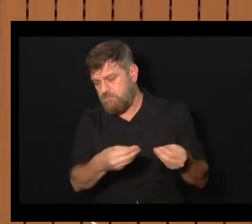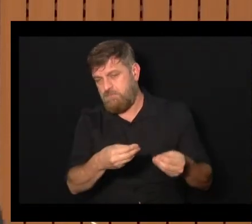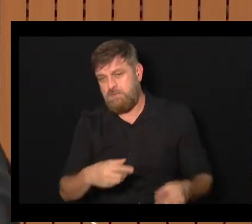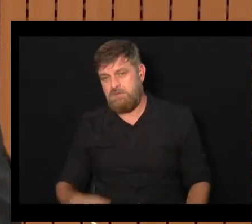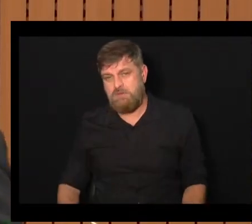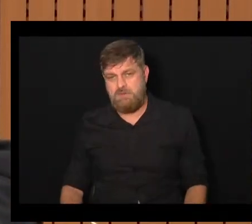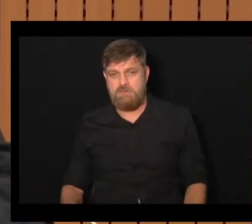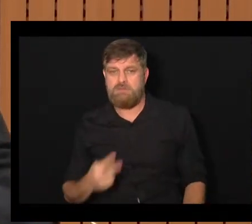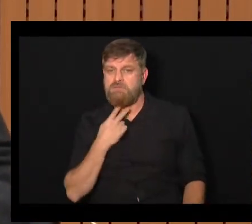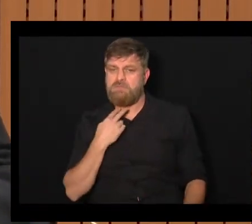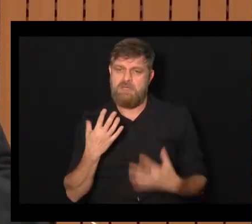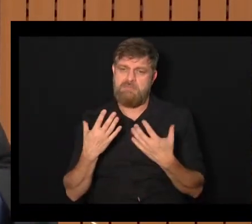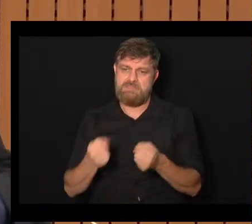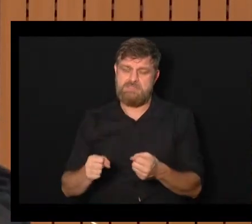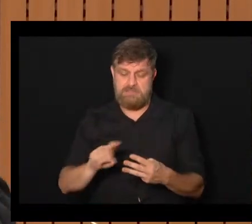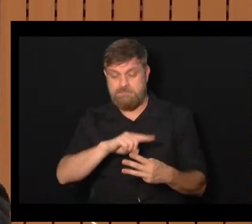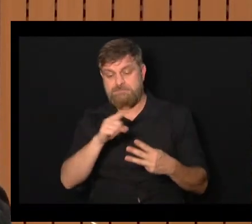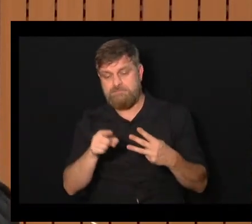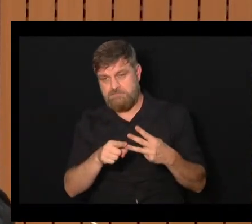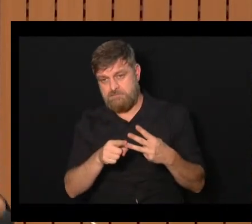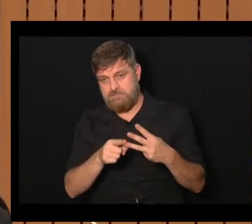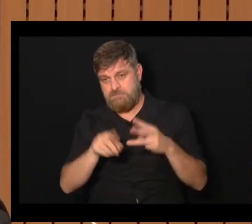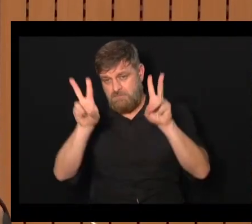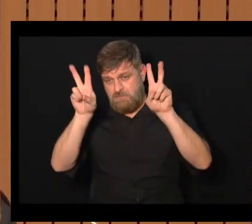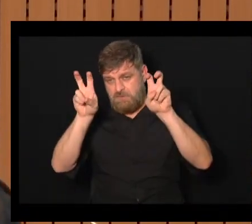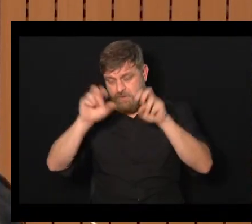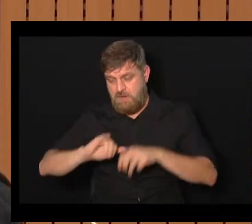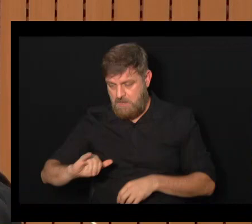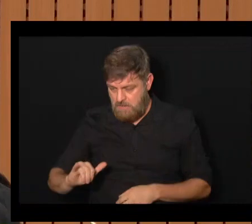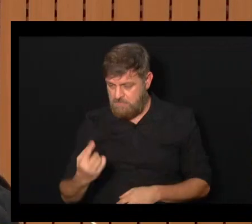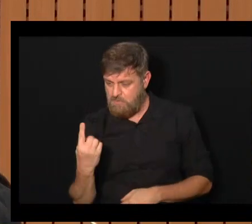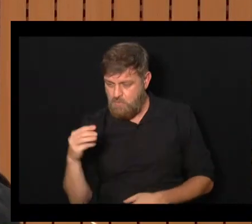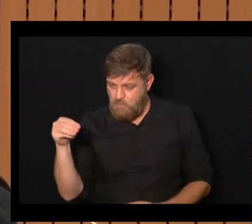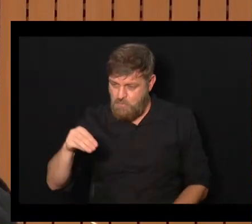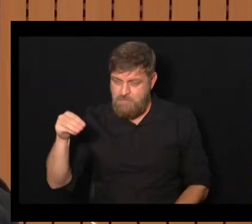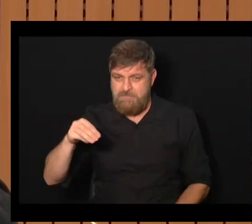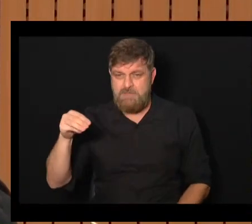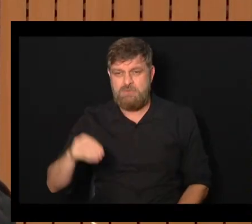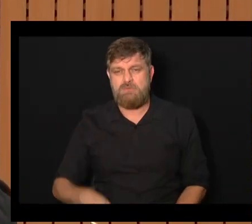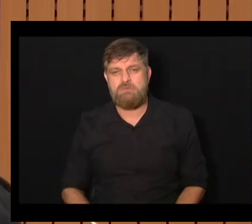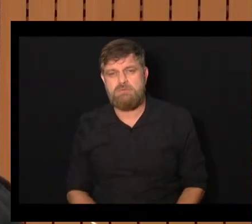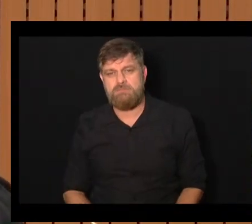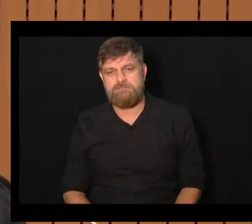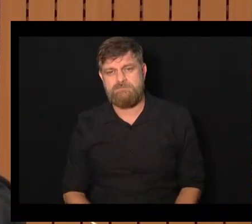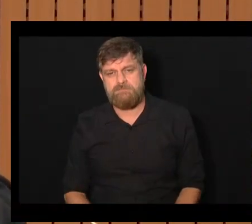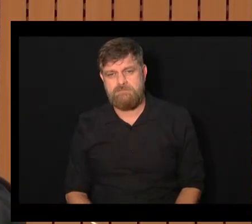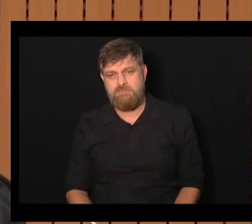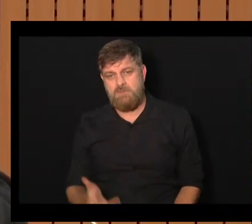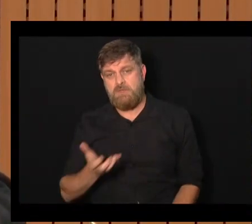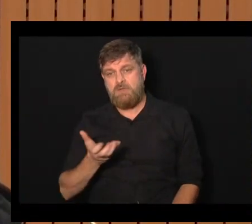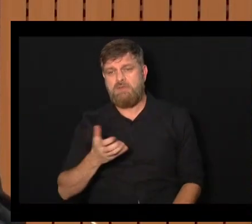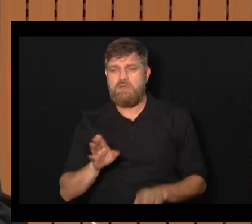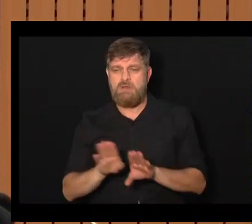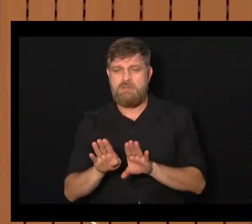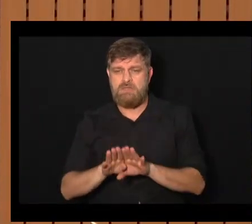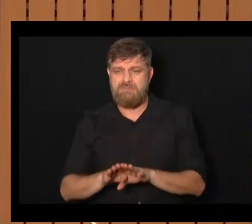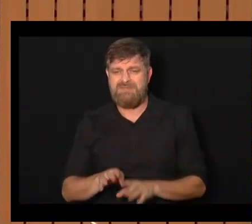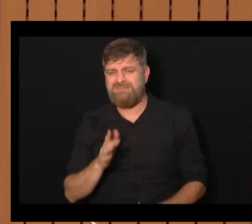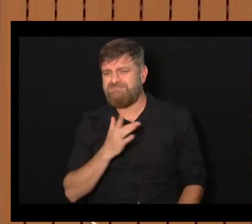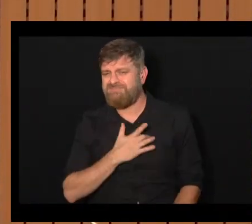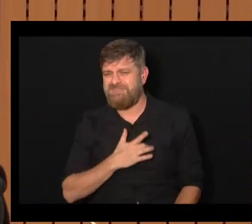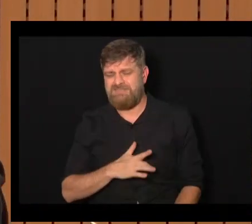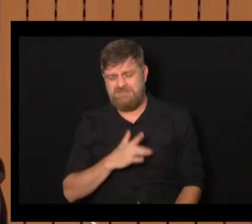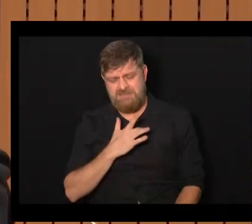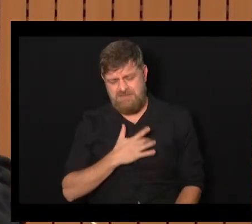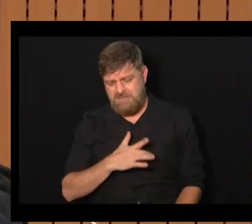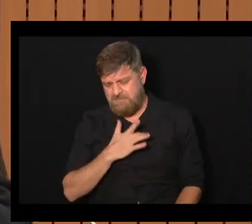é inadmissível. Para finalizar, né, aproveitando aqui o último minuto que eu tenho de sessão hoje, eu quero aqui lamentar, né,